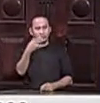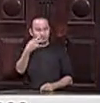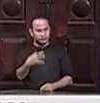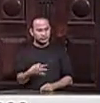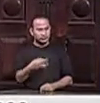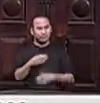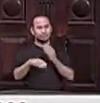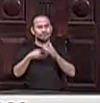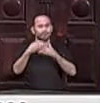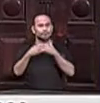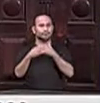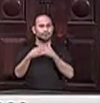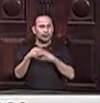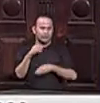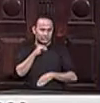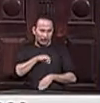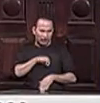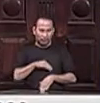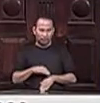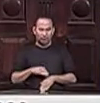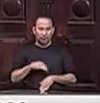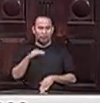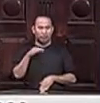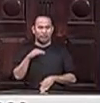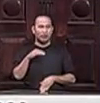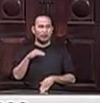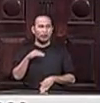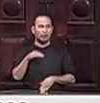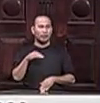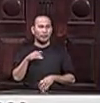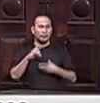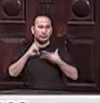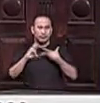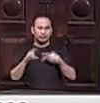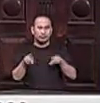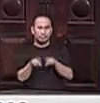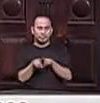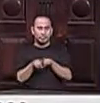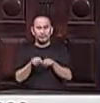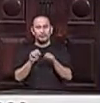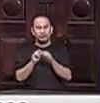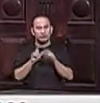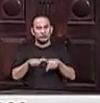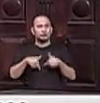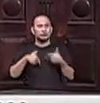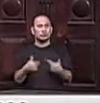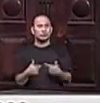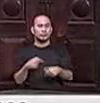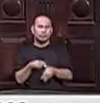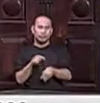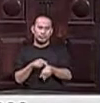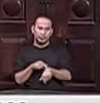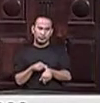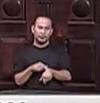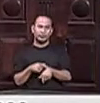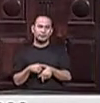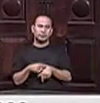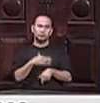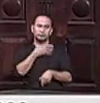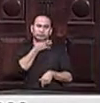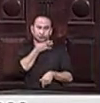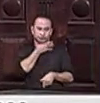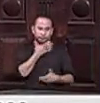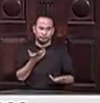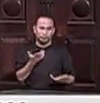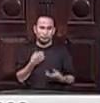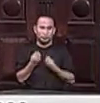importantes, sem supersalários, com a garantia que o Poder Executivo também vai fazer a sua parte nesse momento de gravíssima crise.